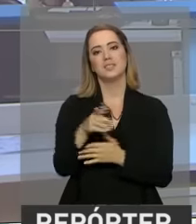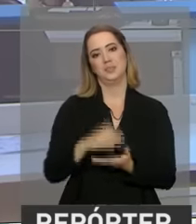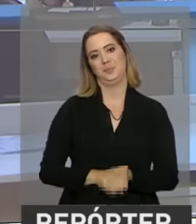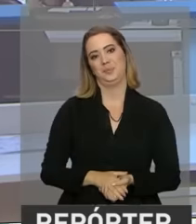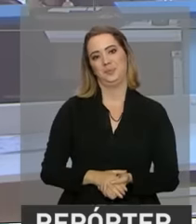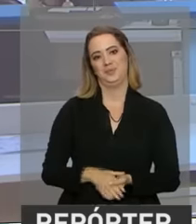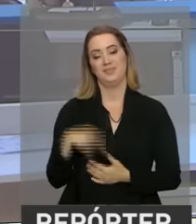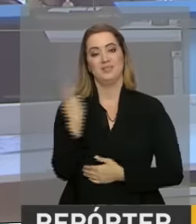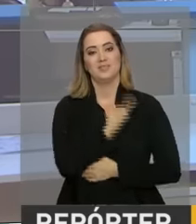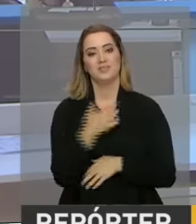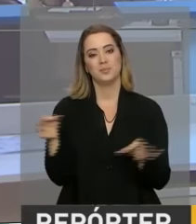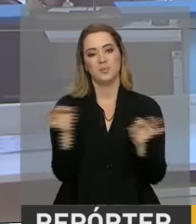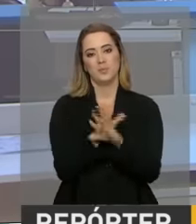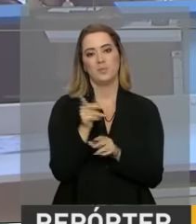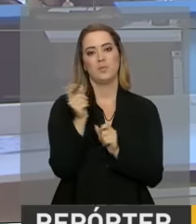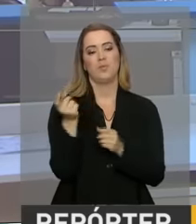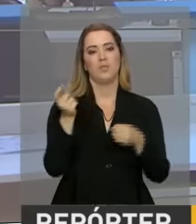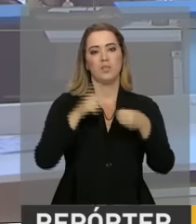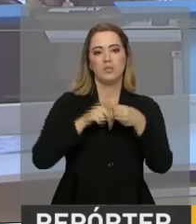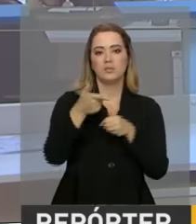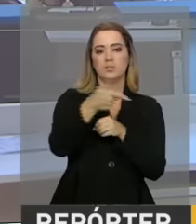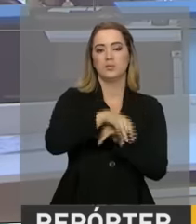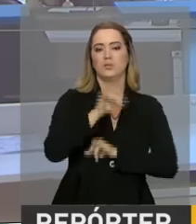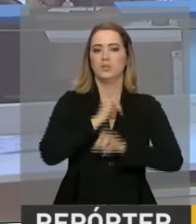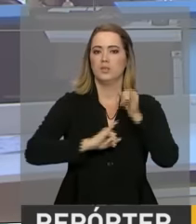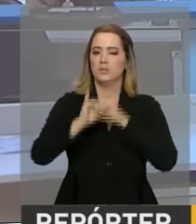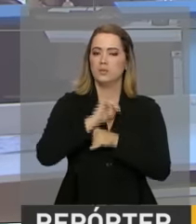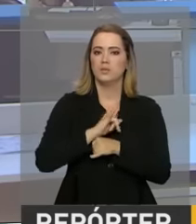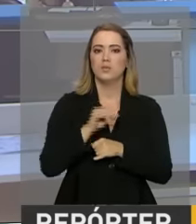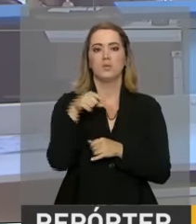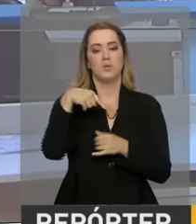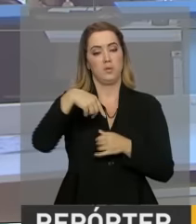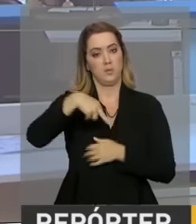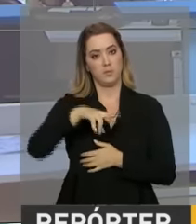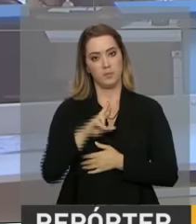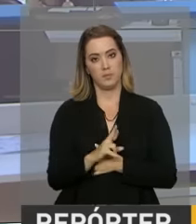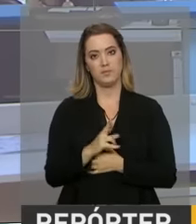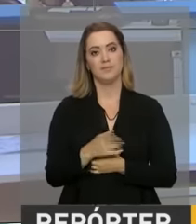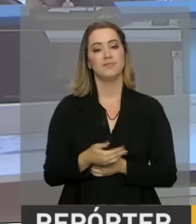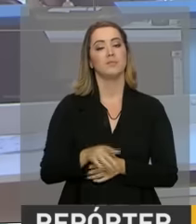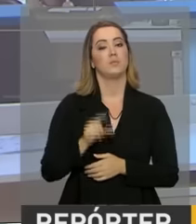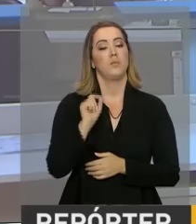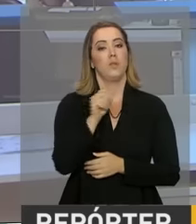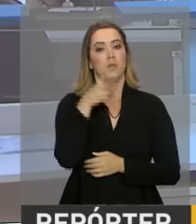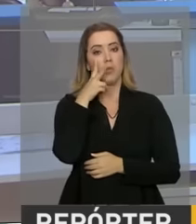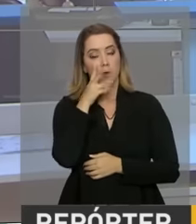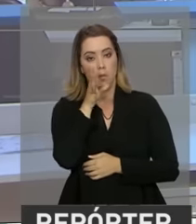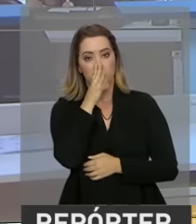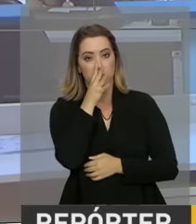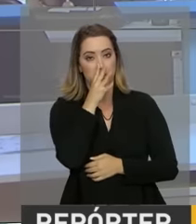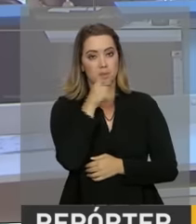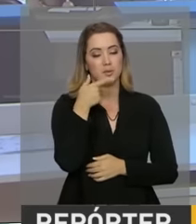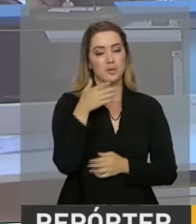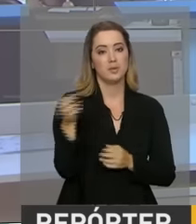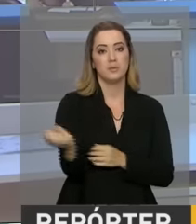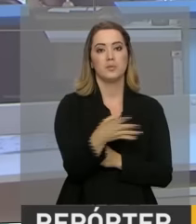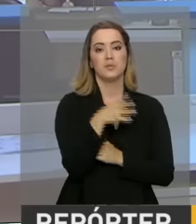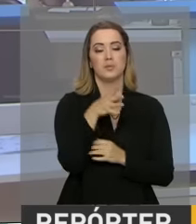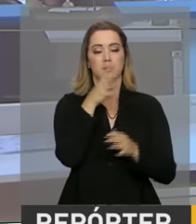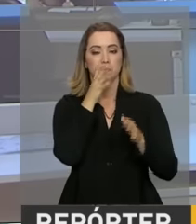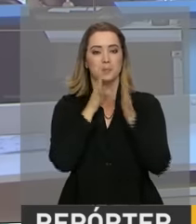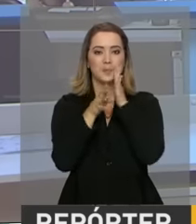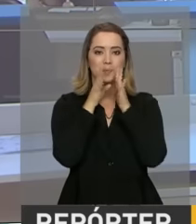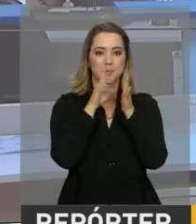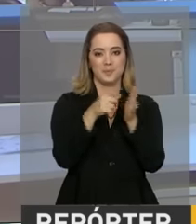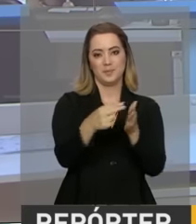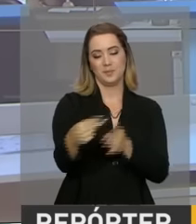aqui voltamos a qualquer momento com outras informações no Repórter NBR acompanhe também as novidades nas nossas